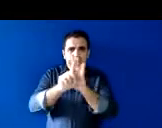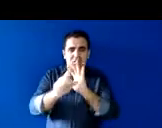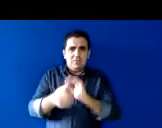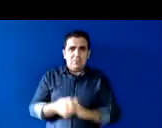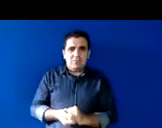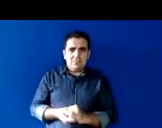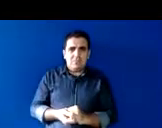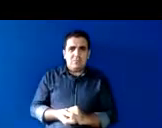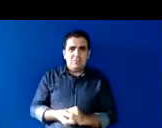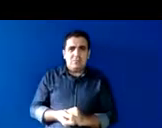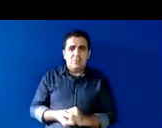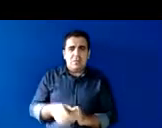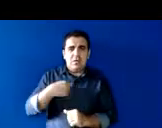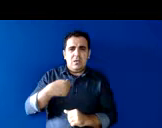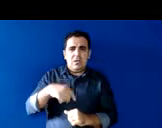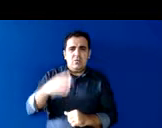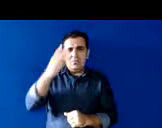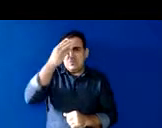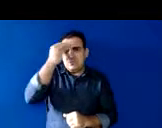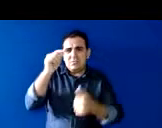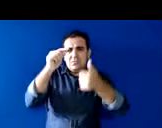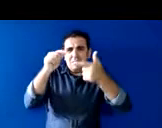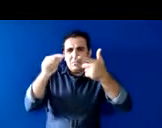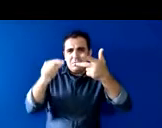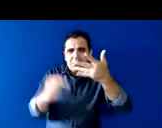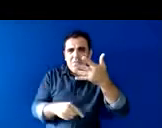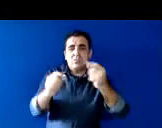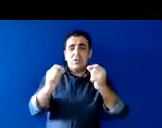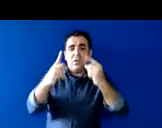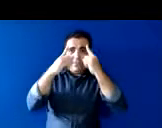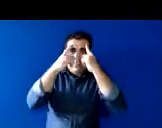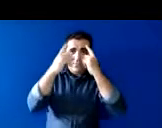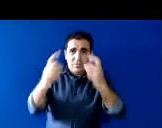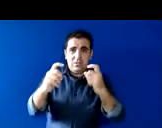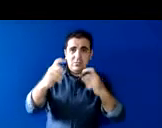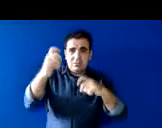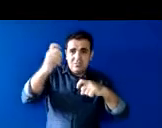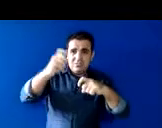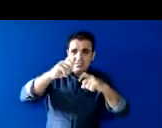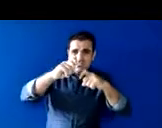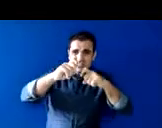um ponto importante, que é a violência sexual